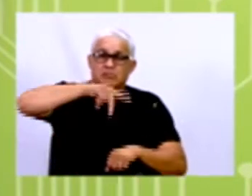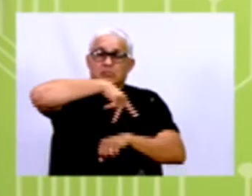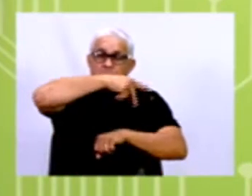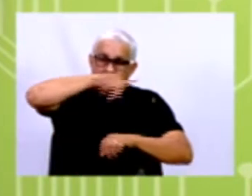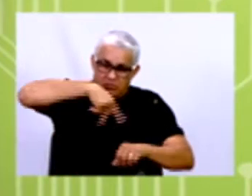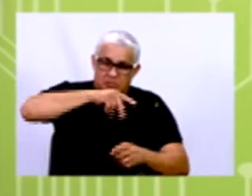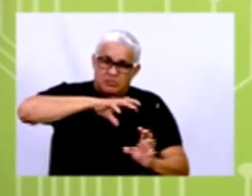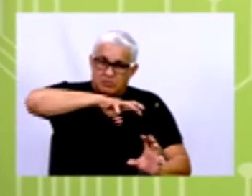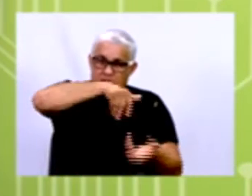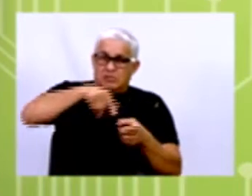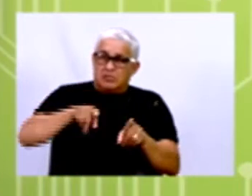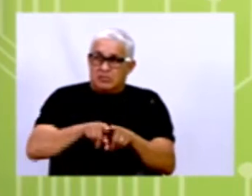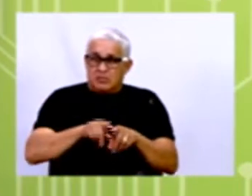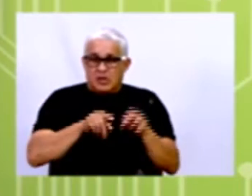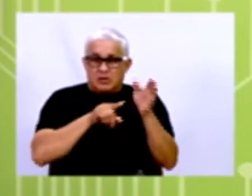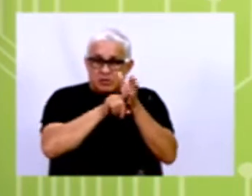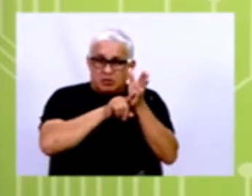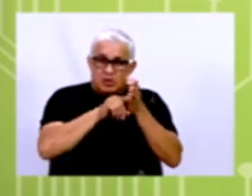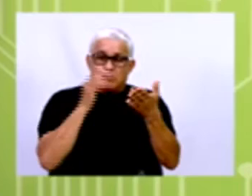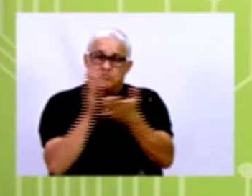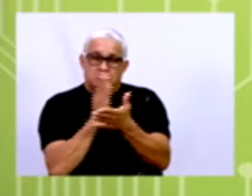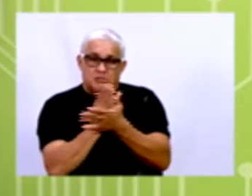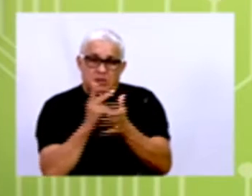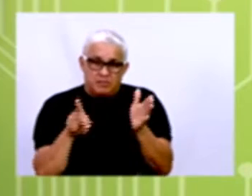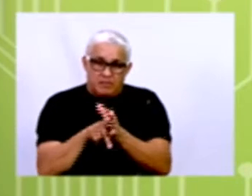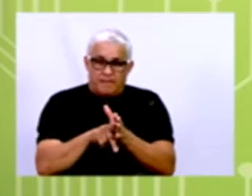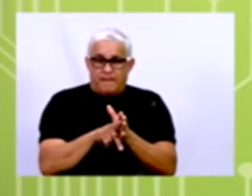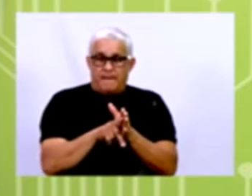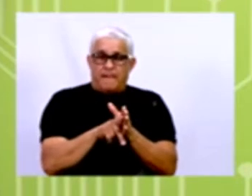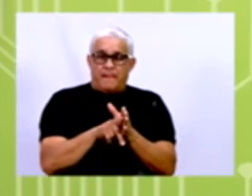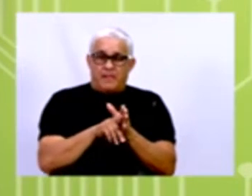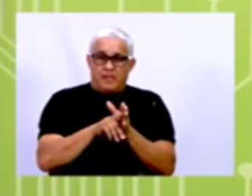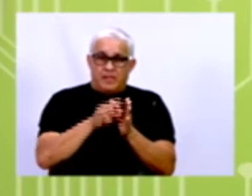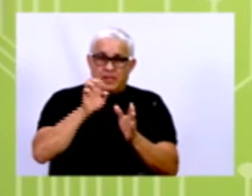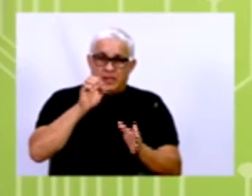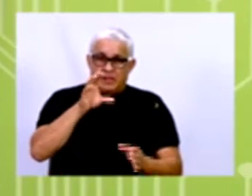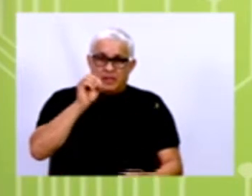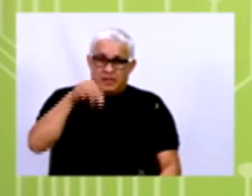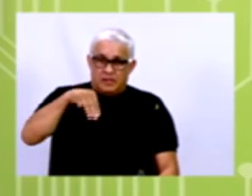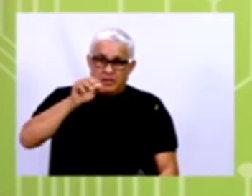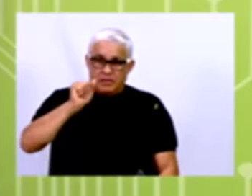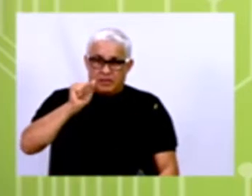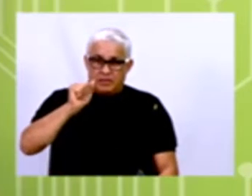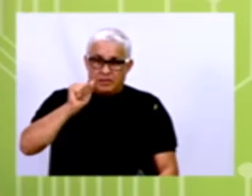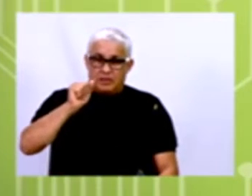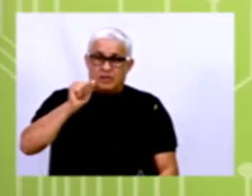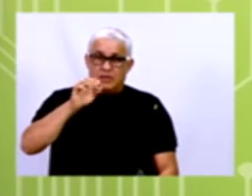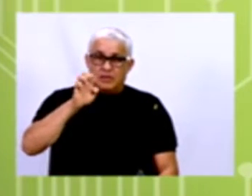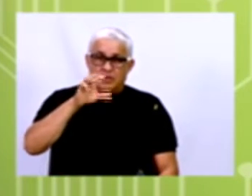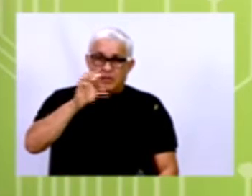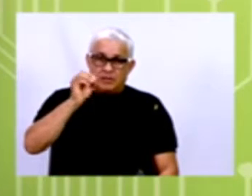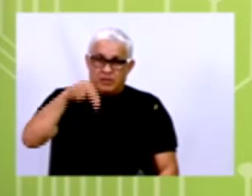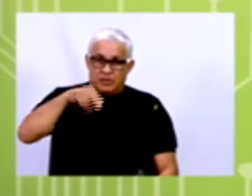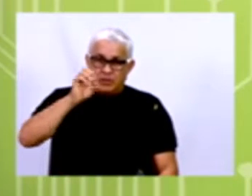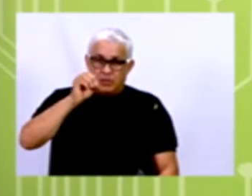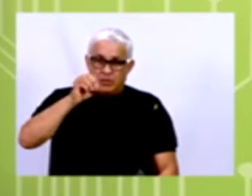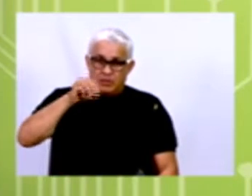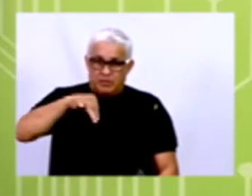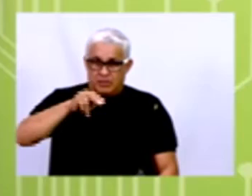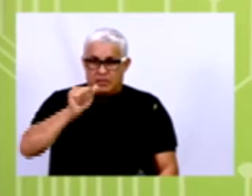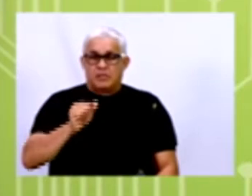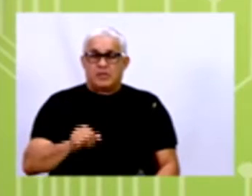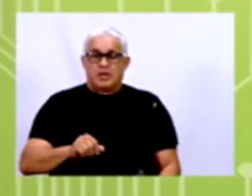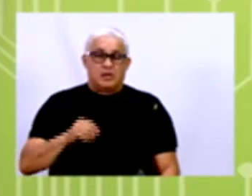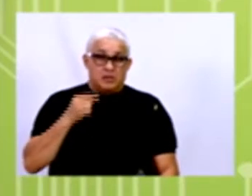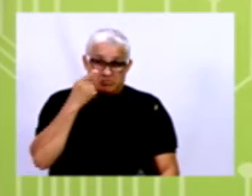for consultar os principais livros do mercado, você vai encontrar o conceito do Paul Samuelson, que é um conceito sintético e muito interessante.